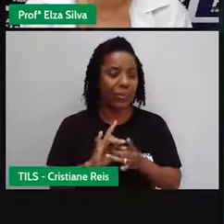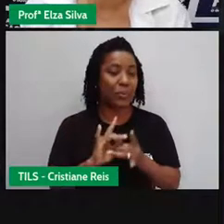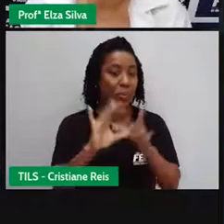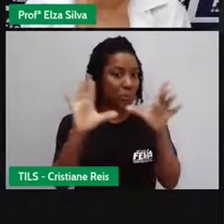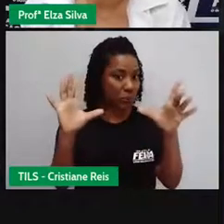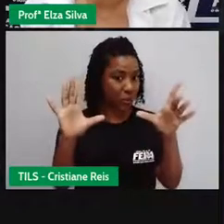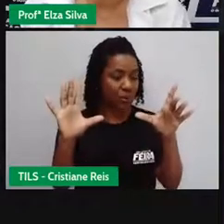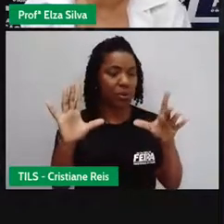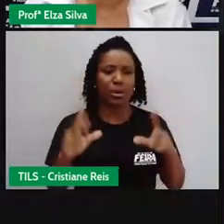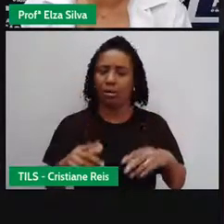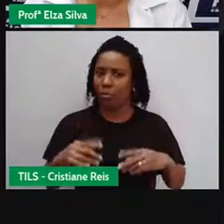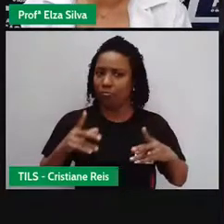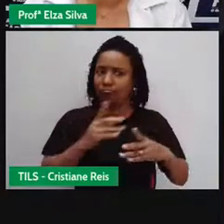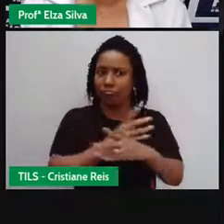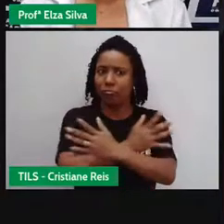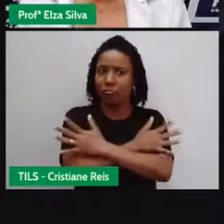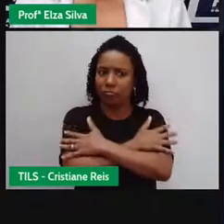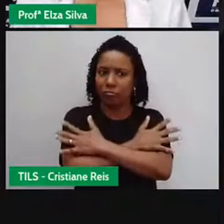patriótico.